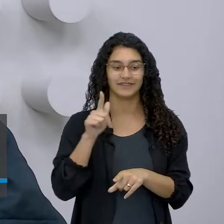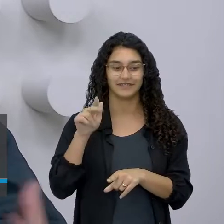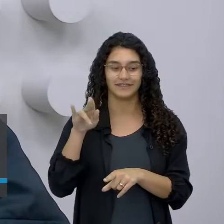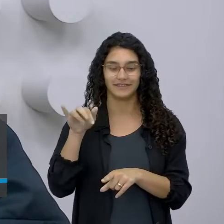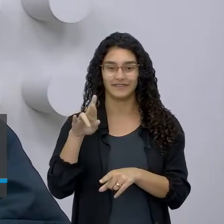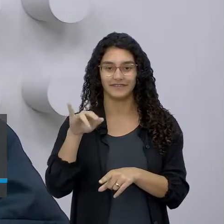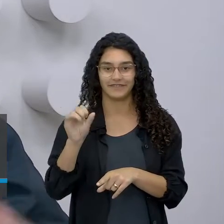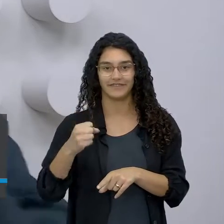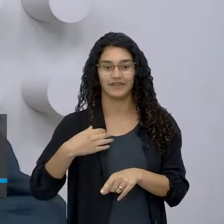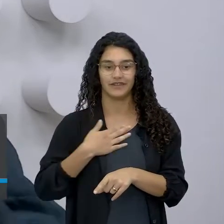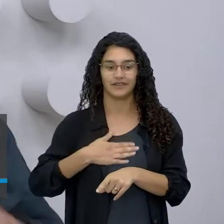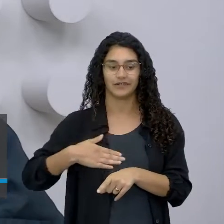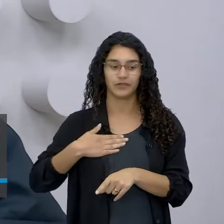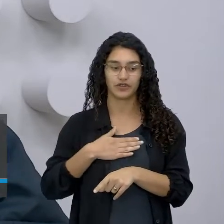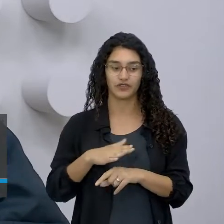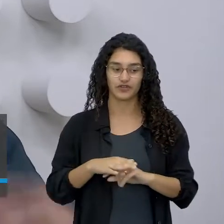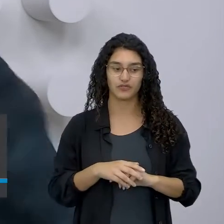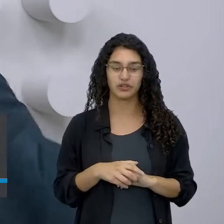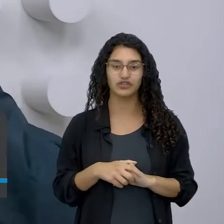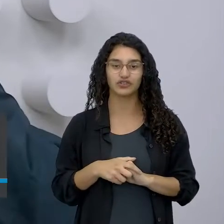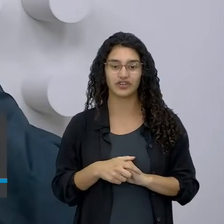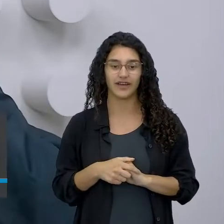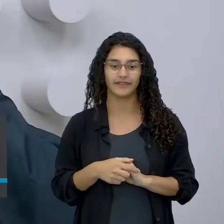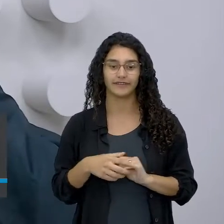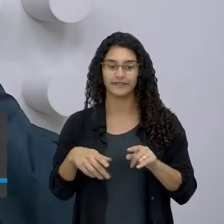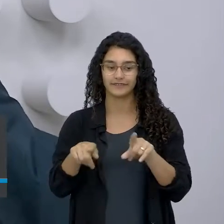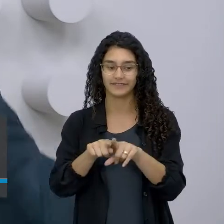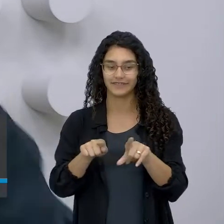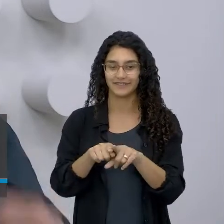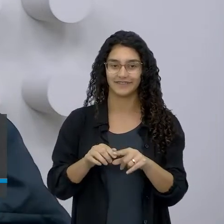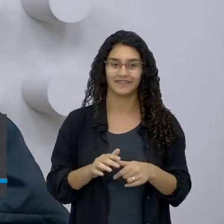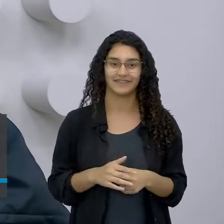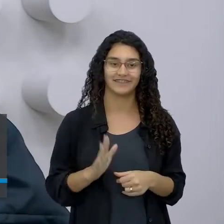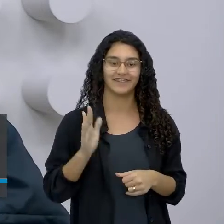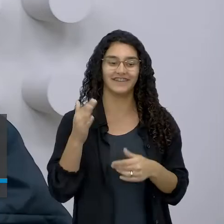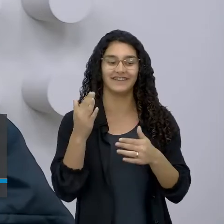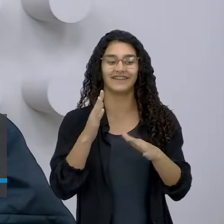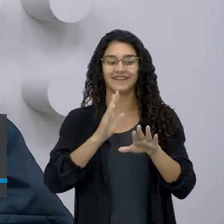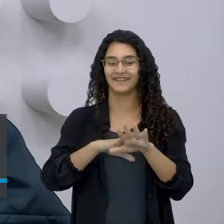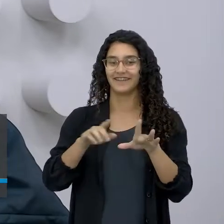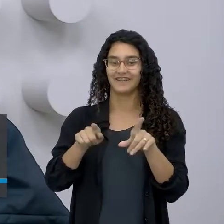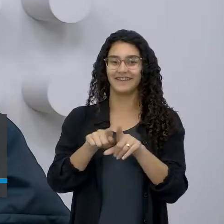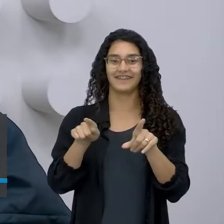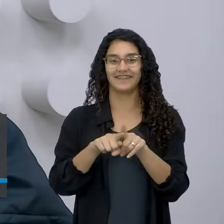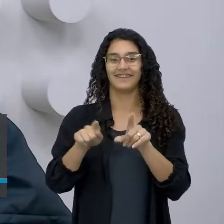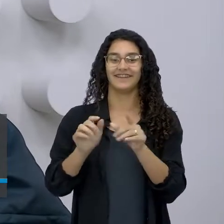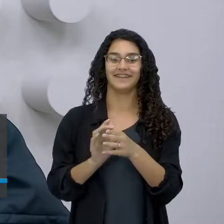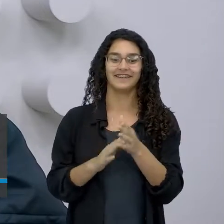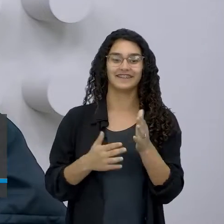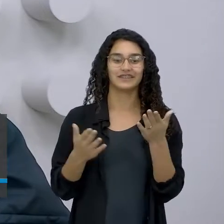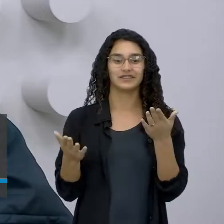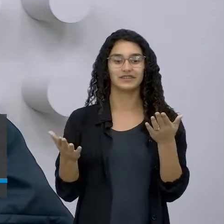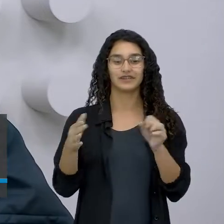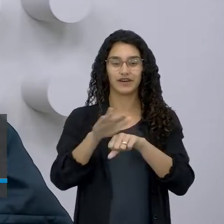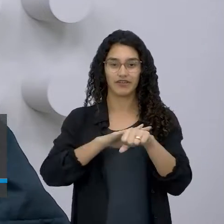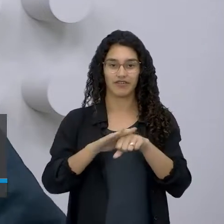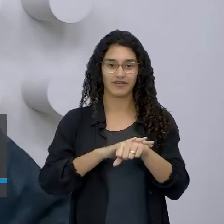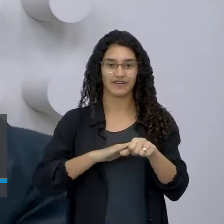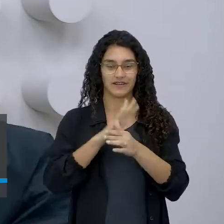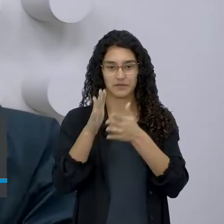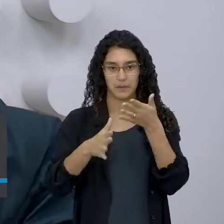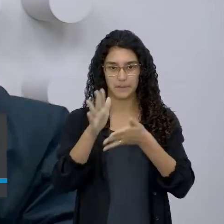Guerreiro, gosto muito, nós dois somos professores de História, então a gente acaba aí fazendo um bate-bola aí legal,